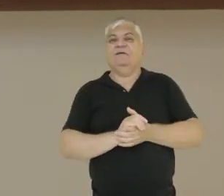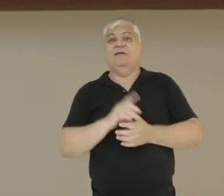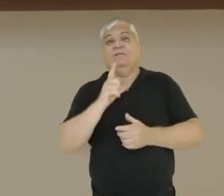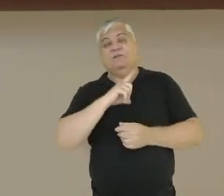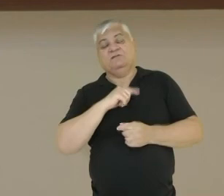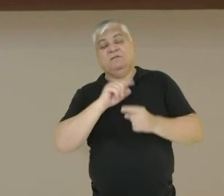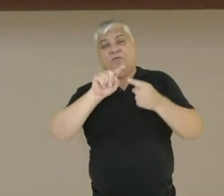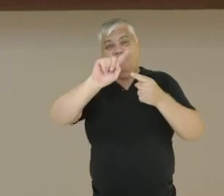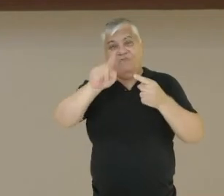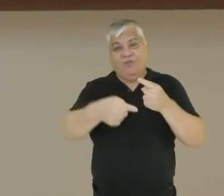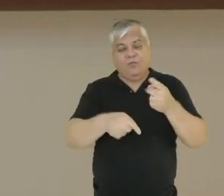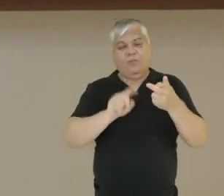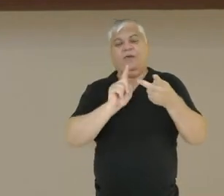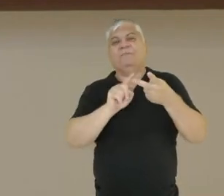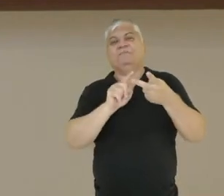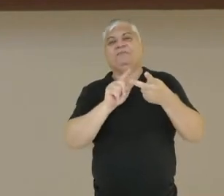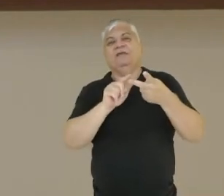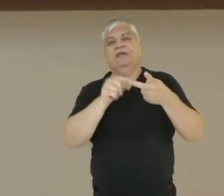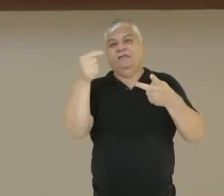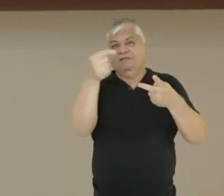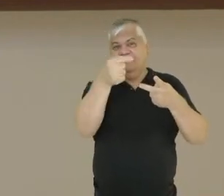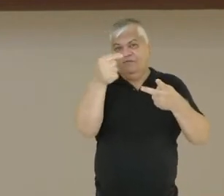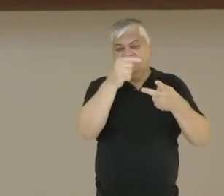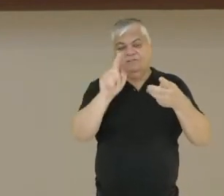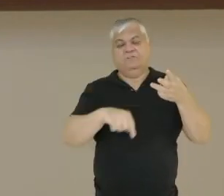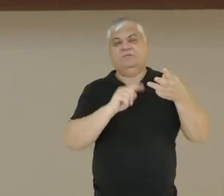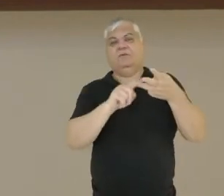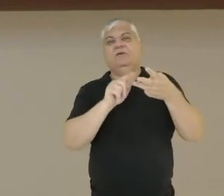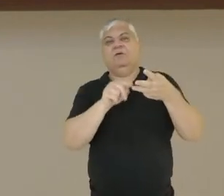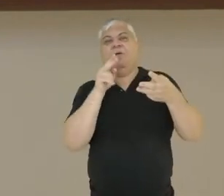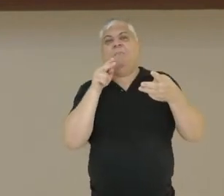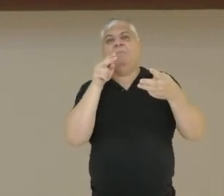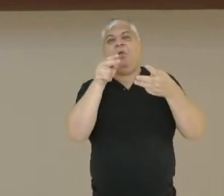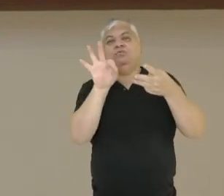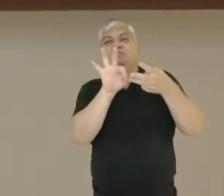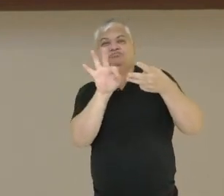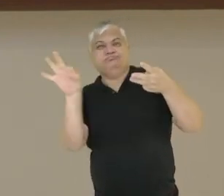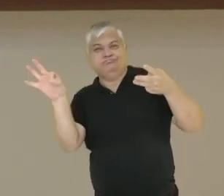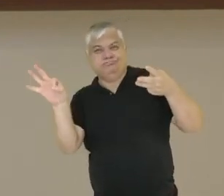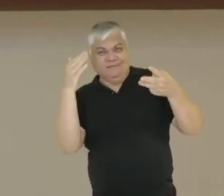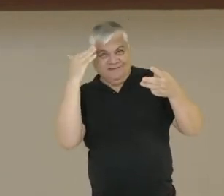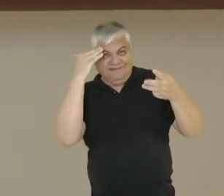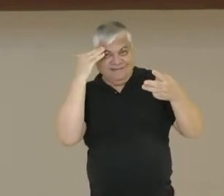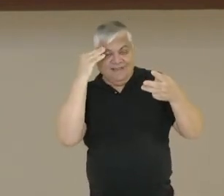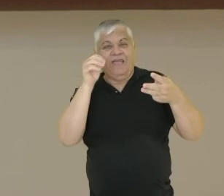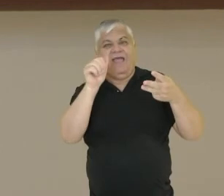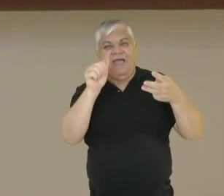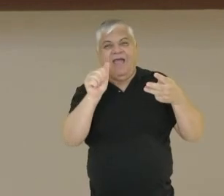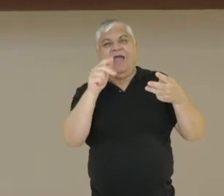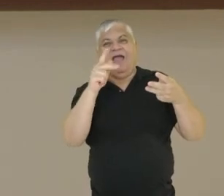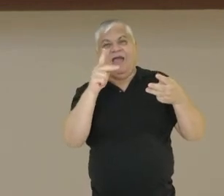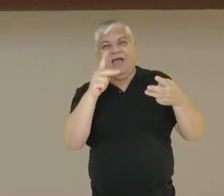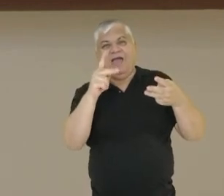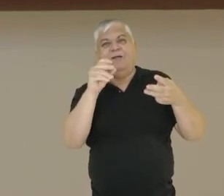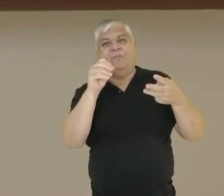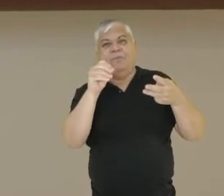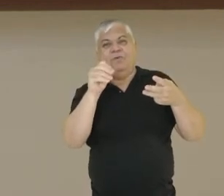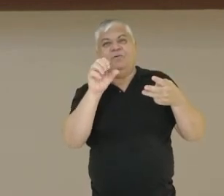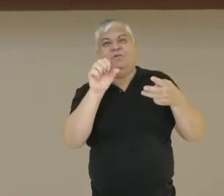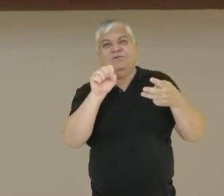entre vírgulas, entre travessão ou depois de 2 pontos. Então, as orações